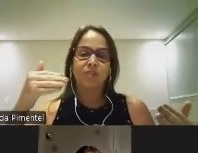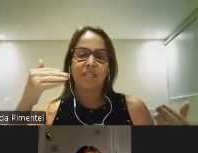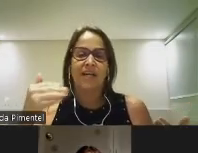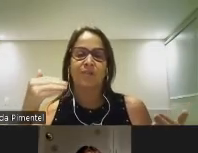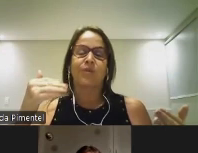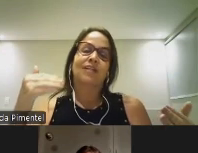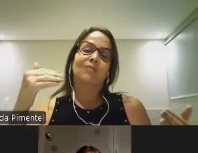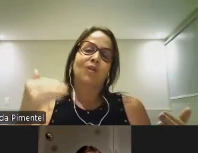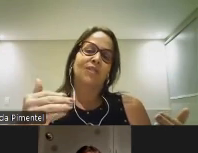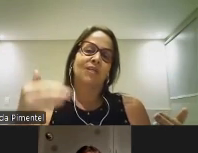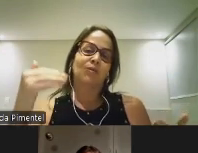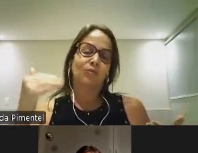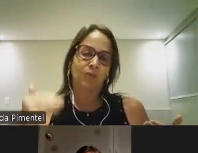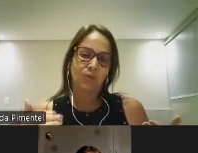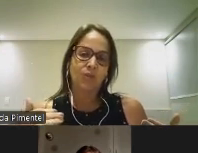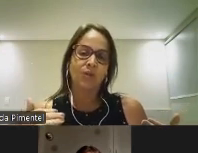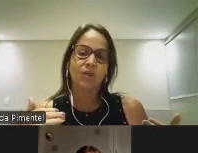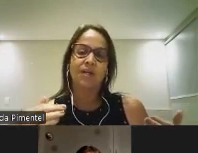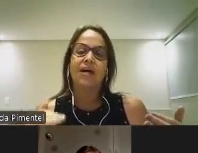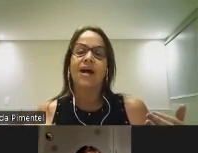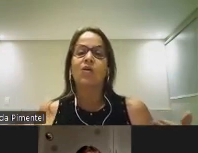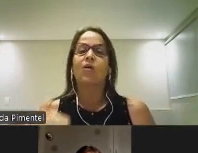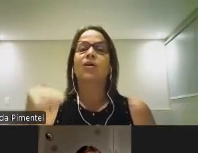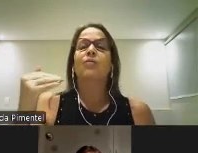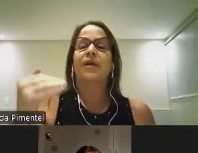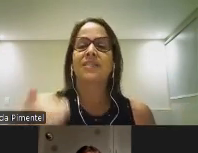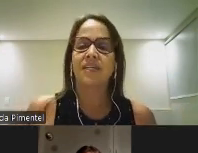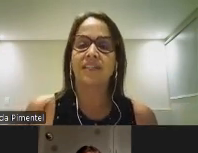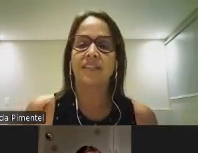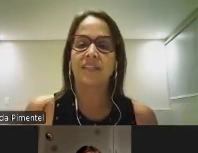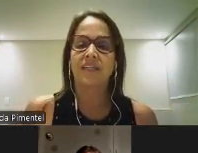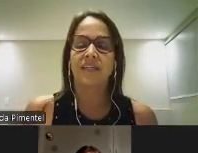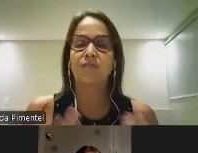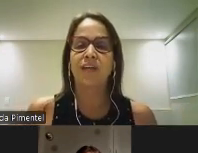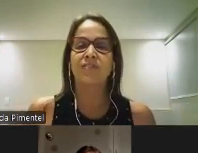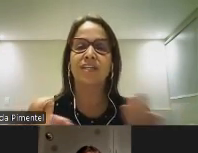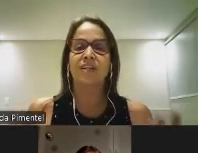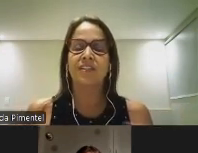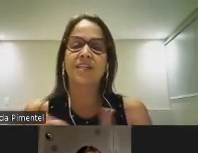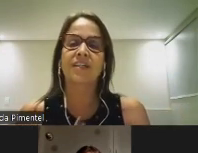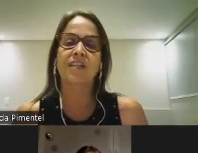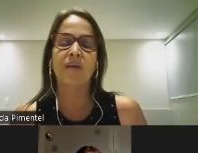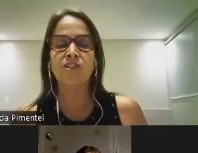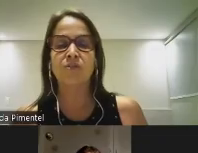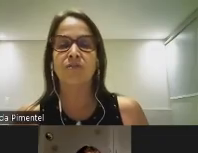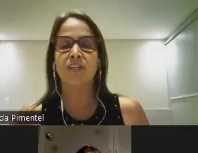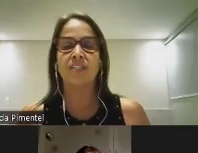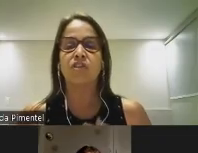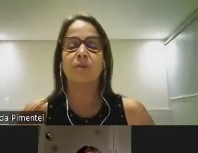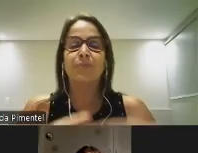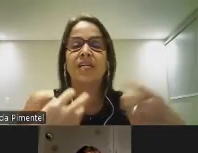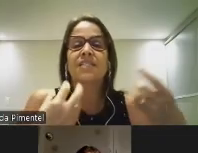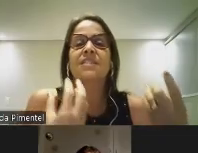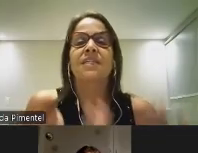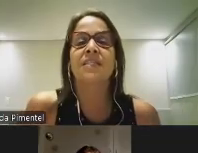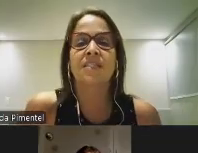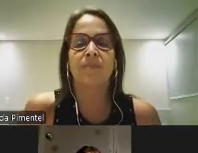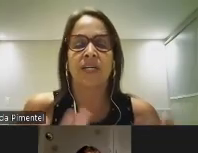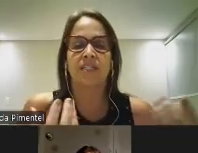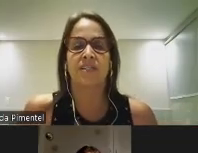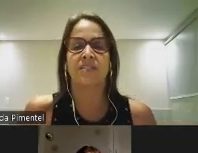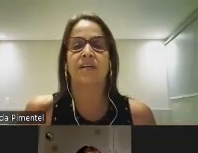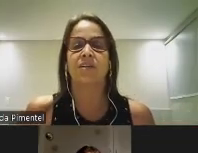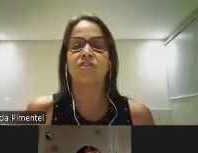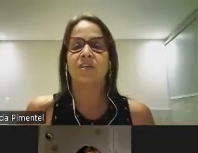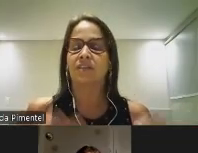sentindo prejudicado pela diminuição do fluxo, acorda o paciente. E Flavinha já disse aqui mais de uma vez, a gente